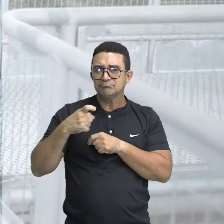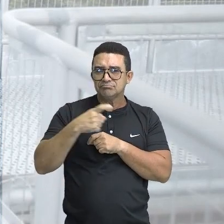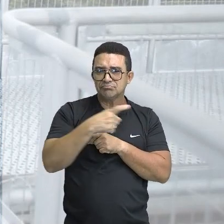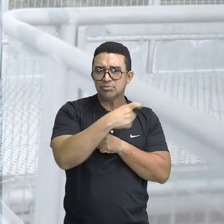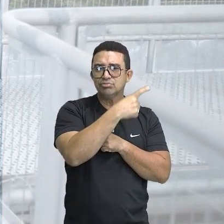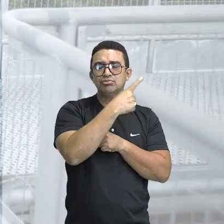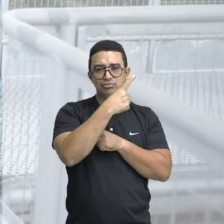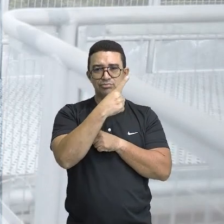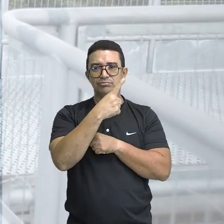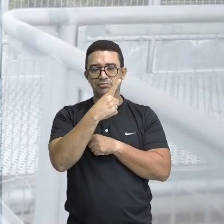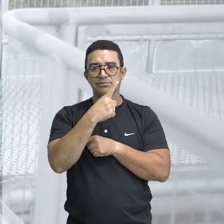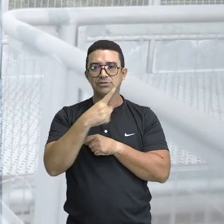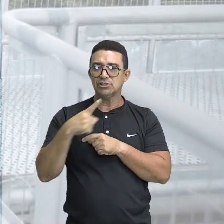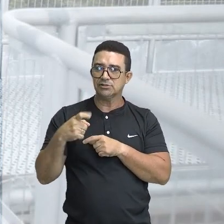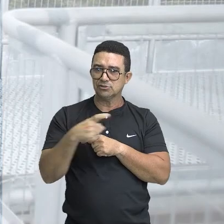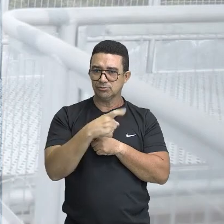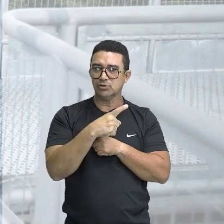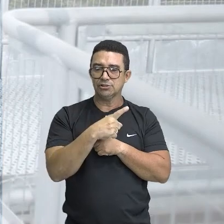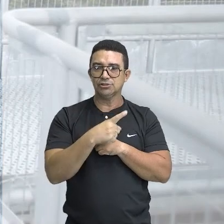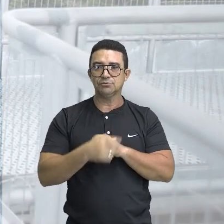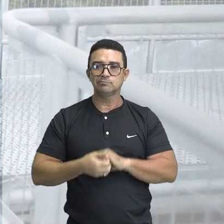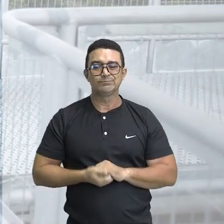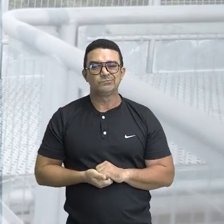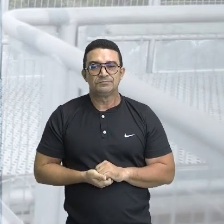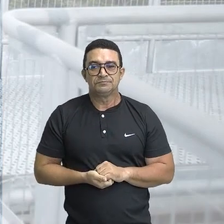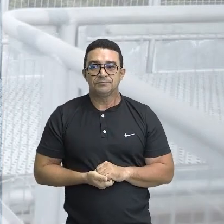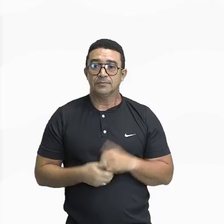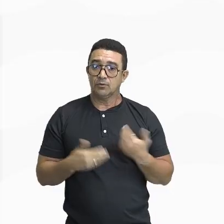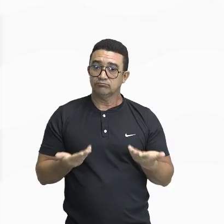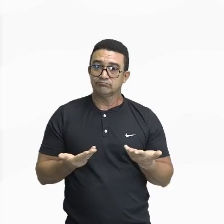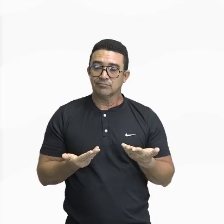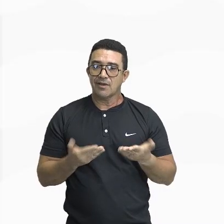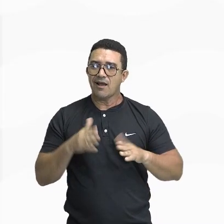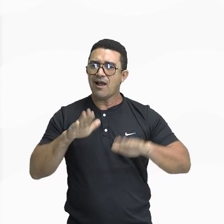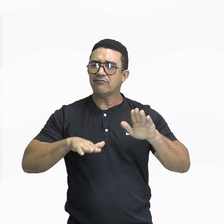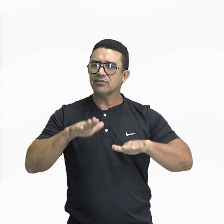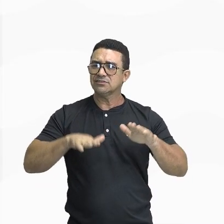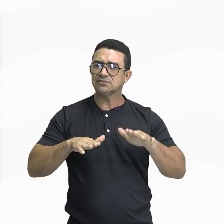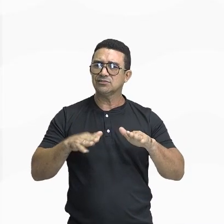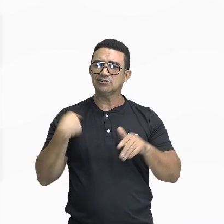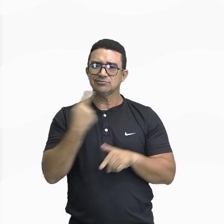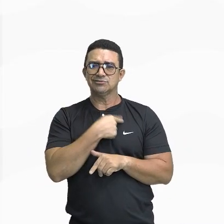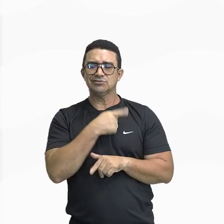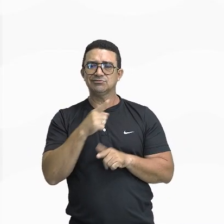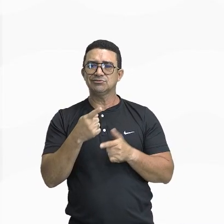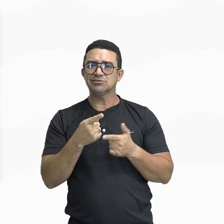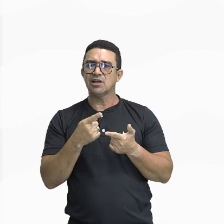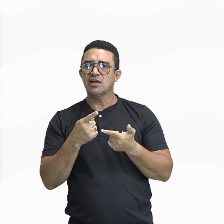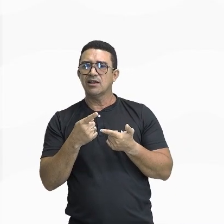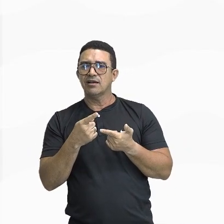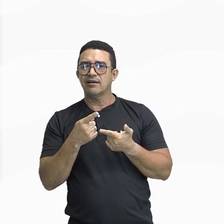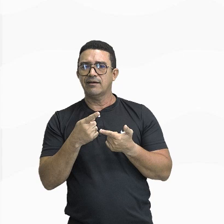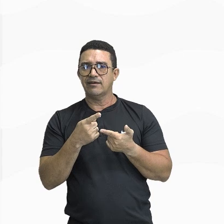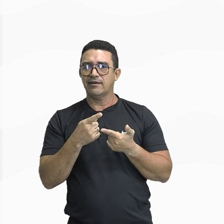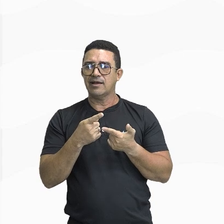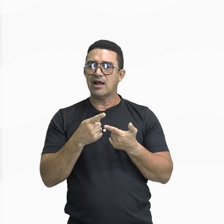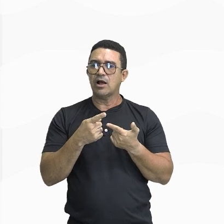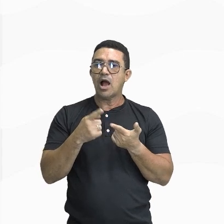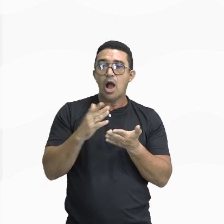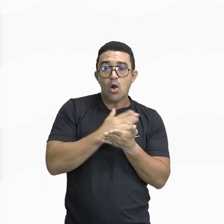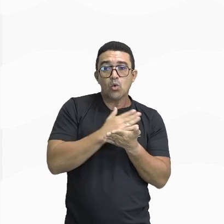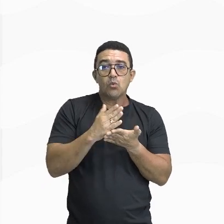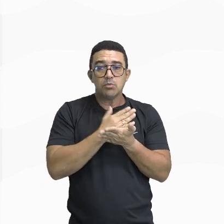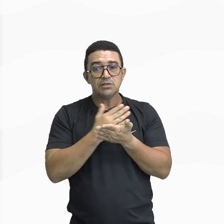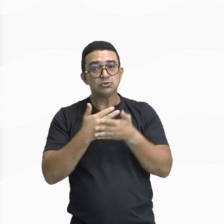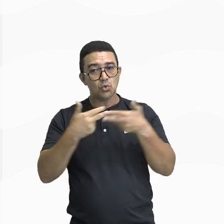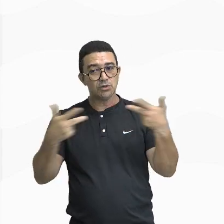micro-organismos, tá? E muitos dos quais a gente observa aí que não foram descobertos